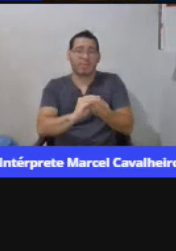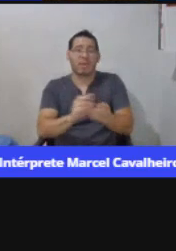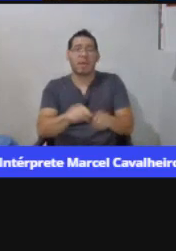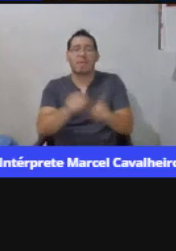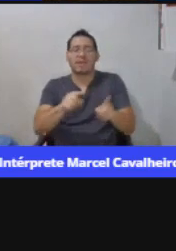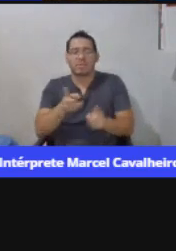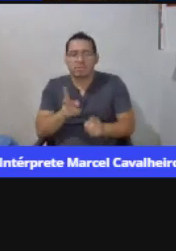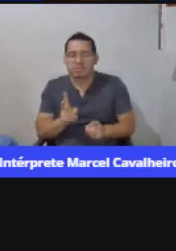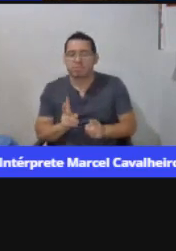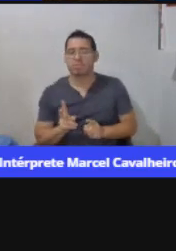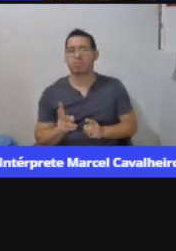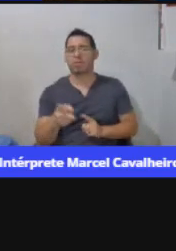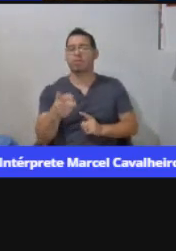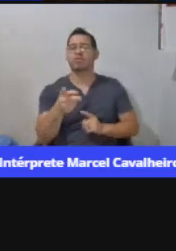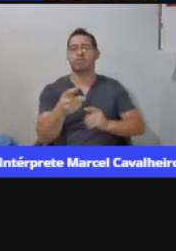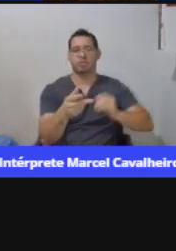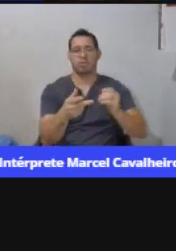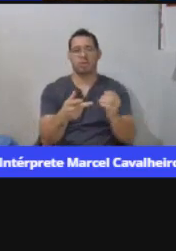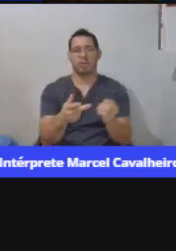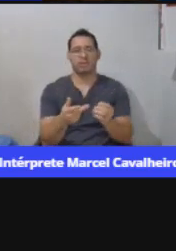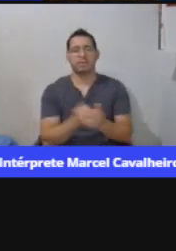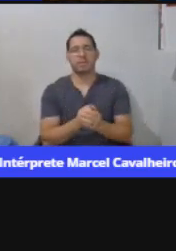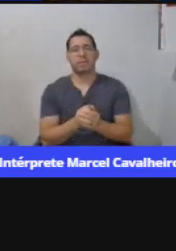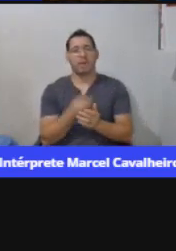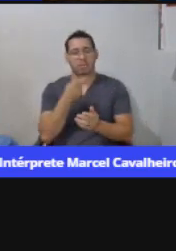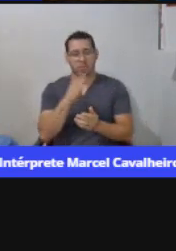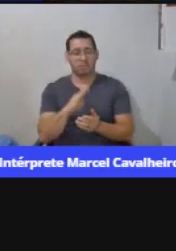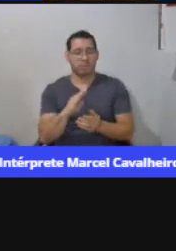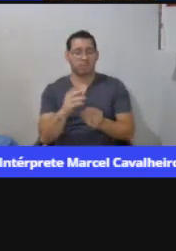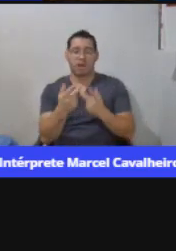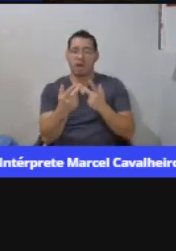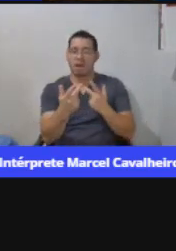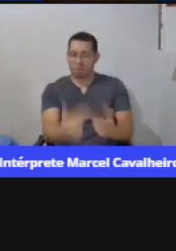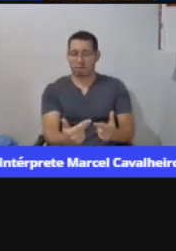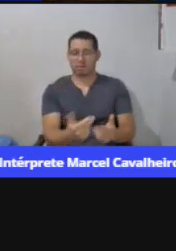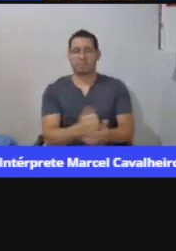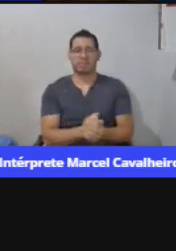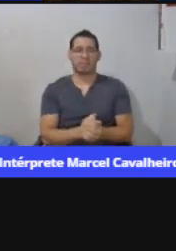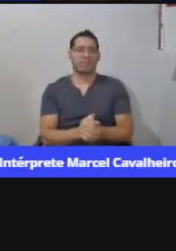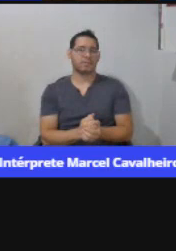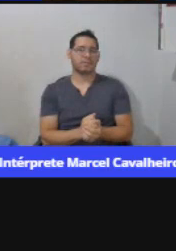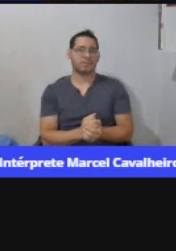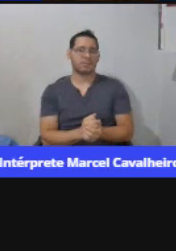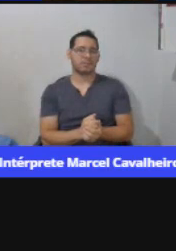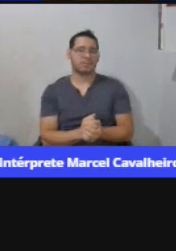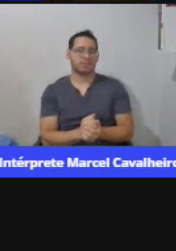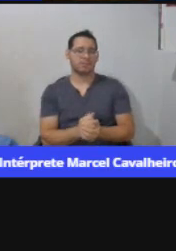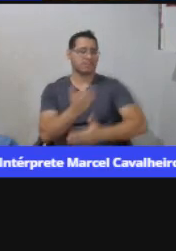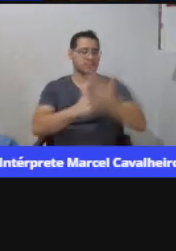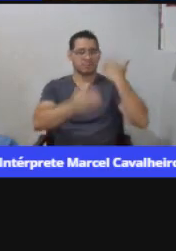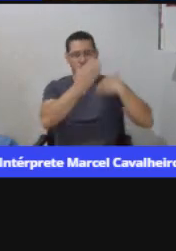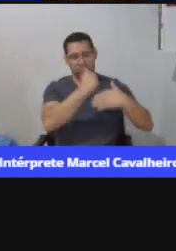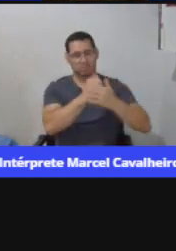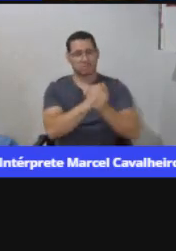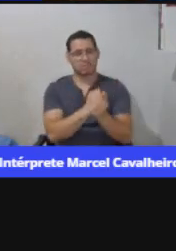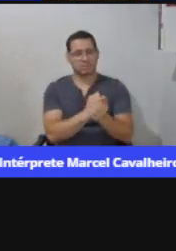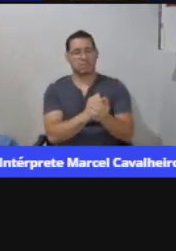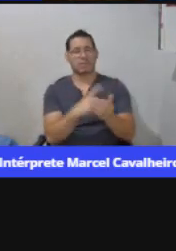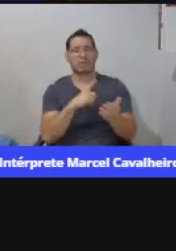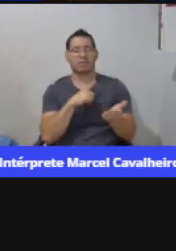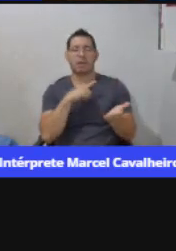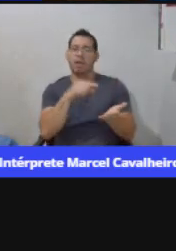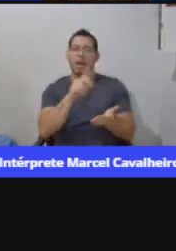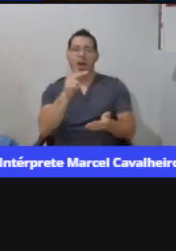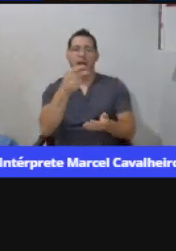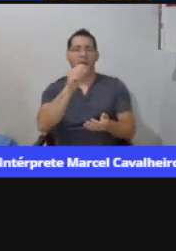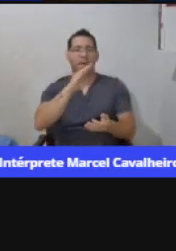as mesmas propostas do referencial curricular, sendo que lá nas habilidades e os objetos de conhecimento,